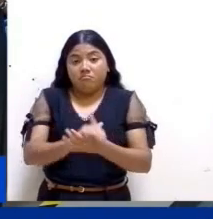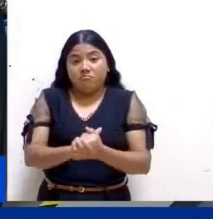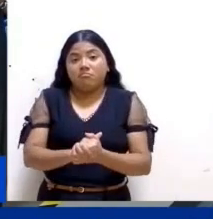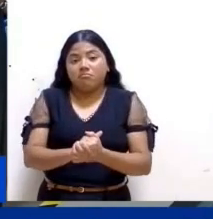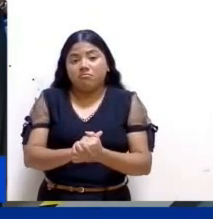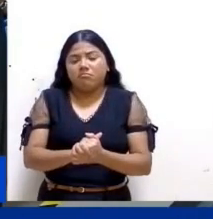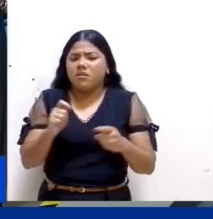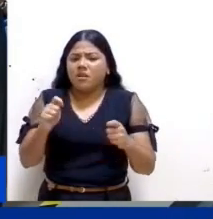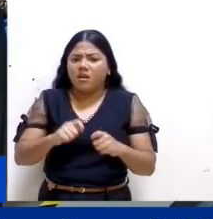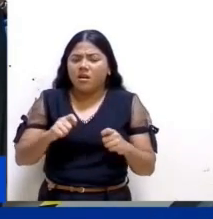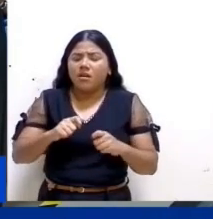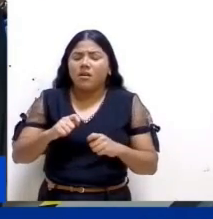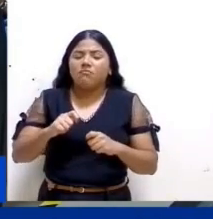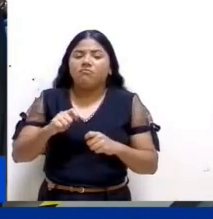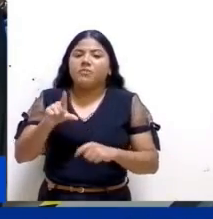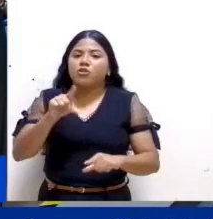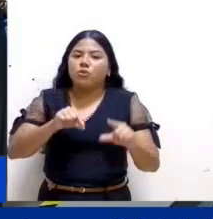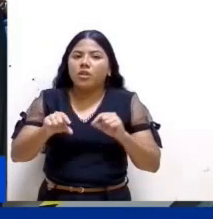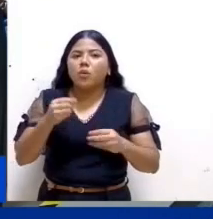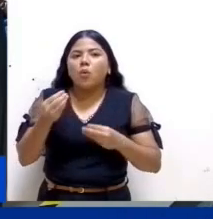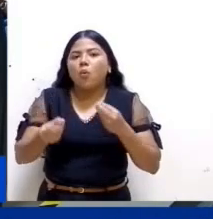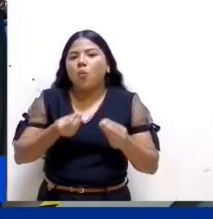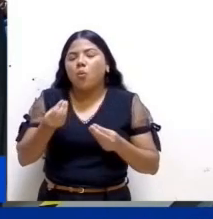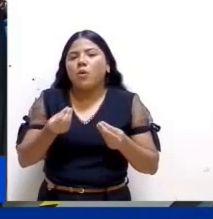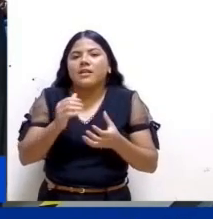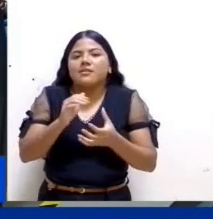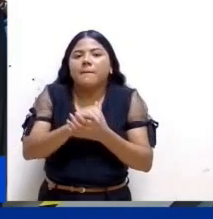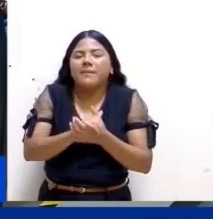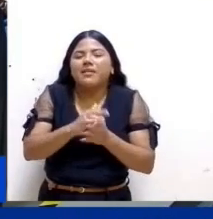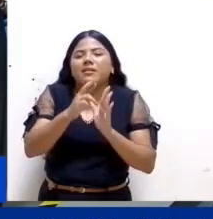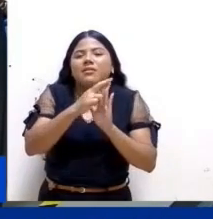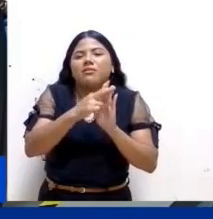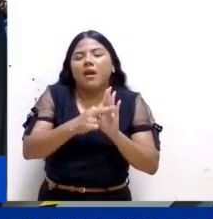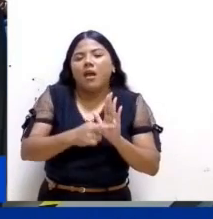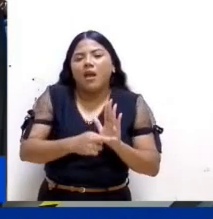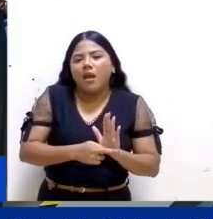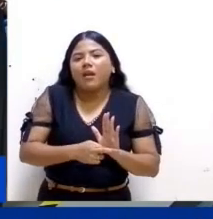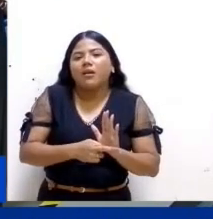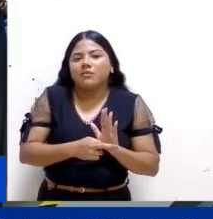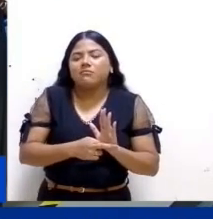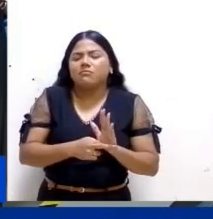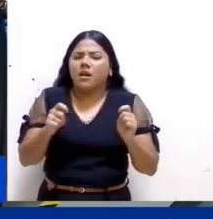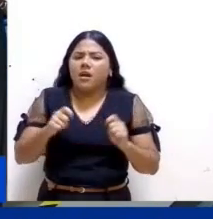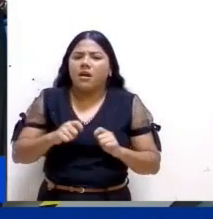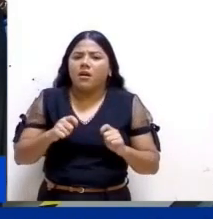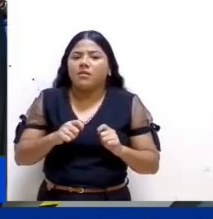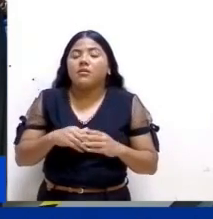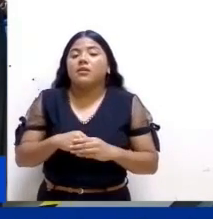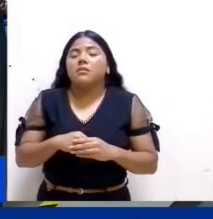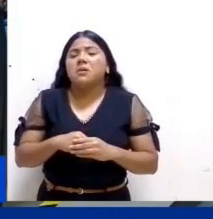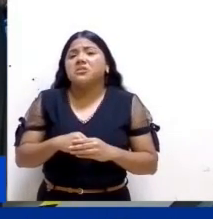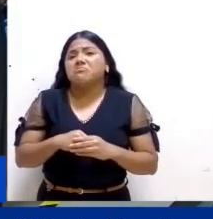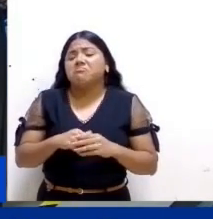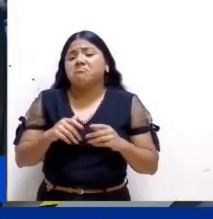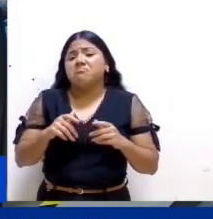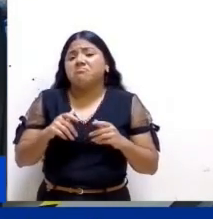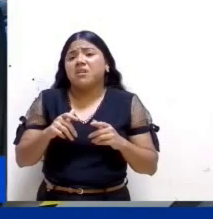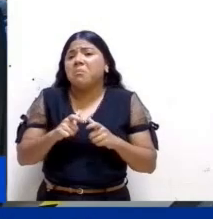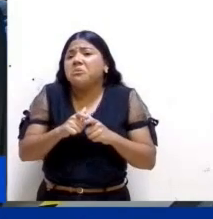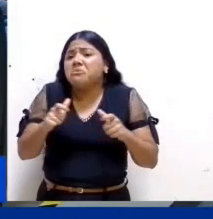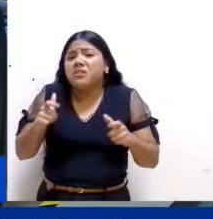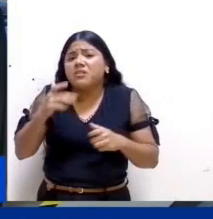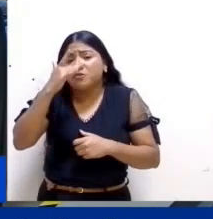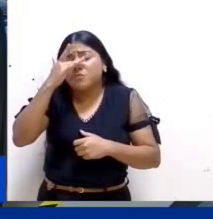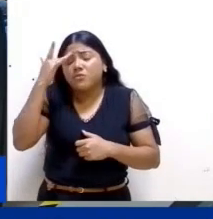tem um procedimento específico para que se faça essa escolha. Via de regra, é adotado o regime da comunhão